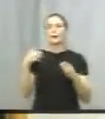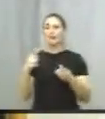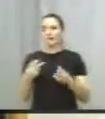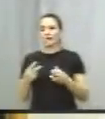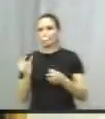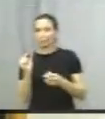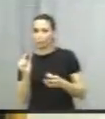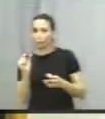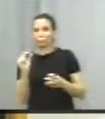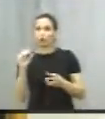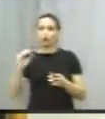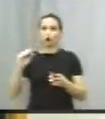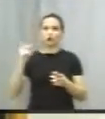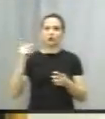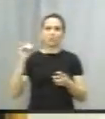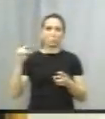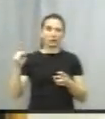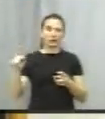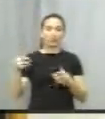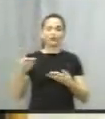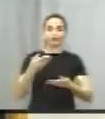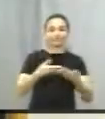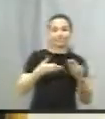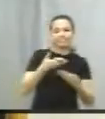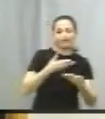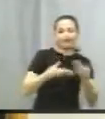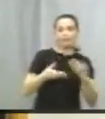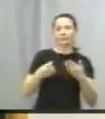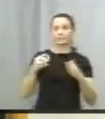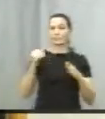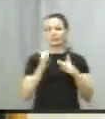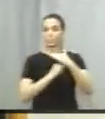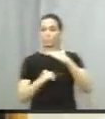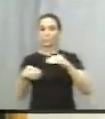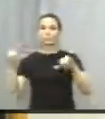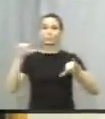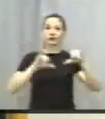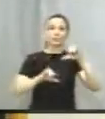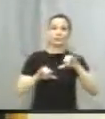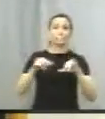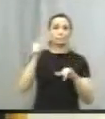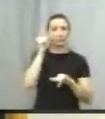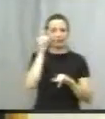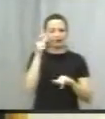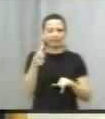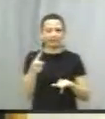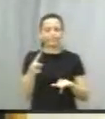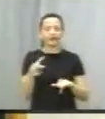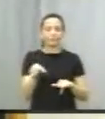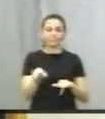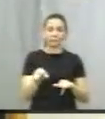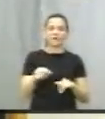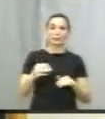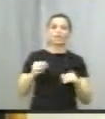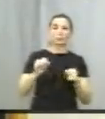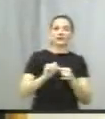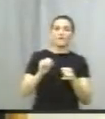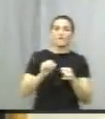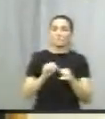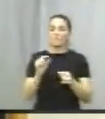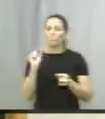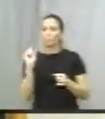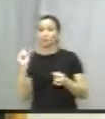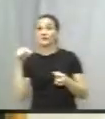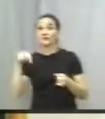está discutindo com o Instituto de Química de Araraquara, que tem todo o interesse que essa produção seja feita aqui na